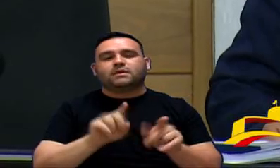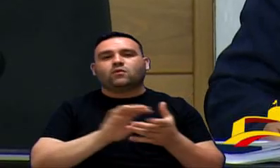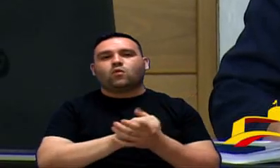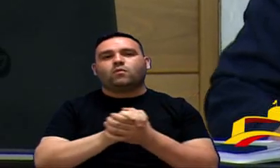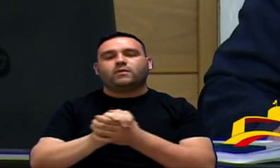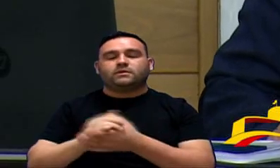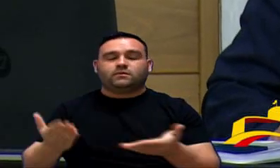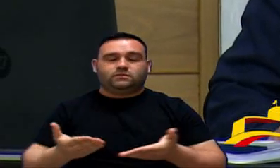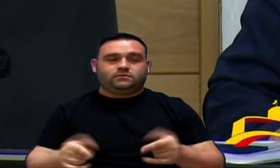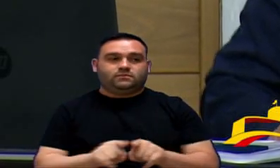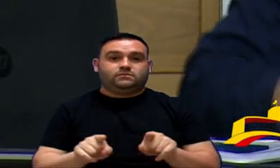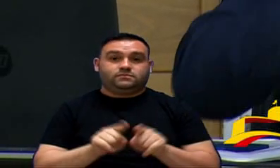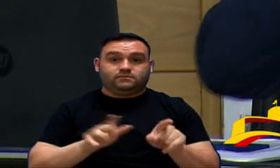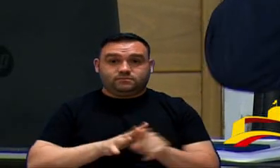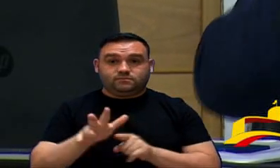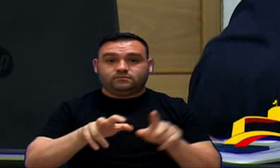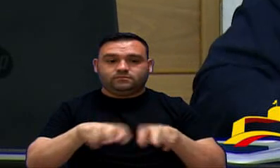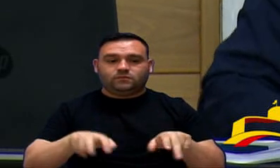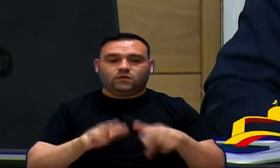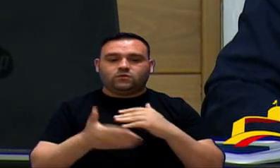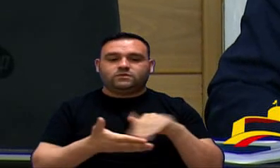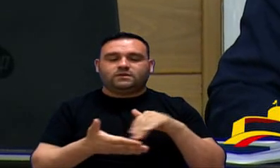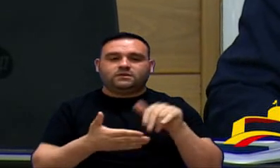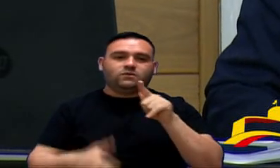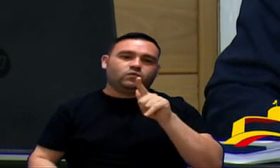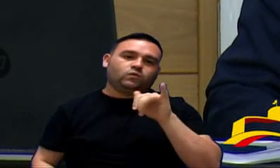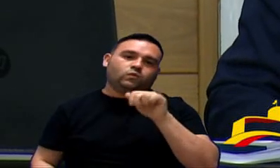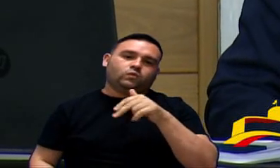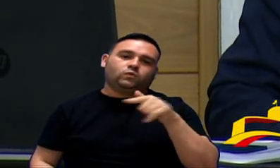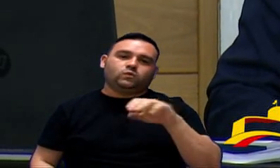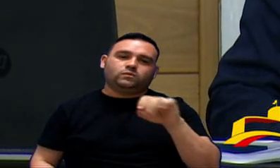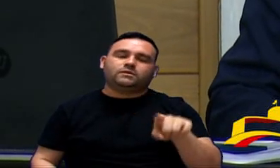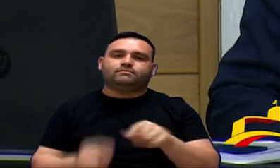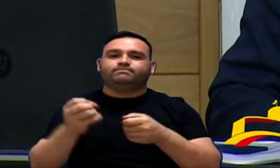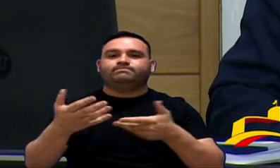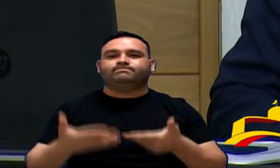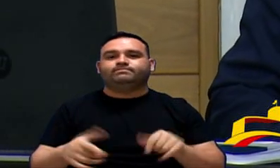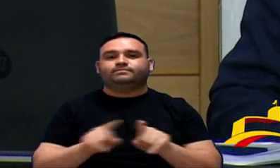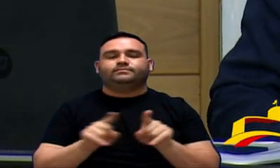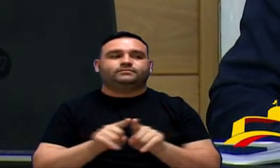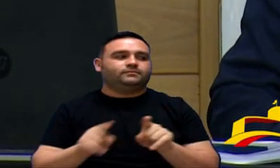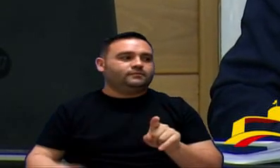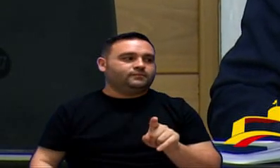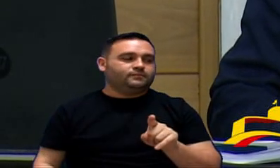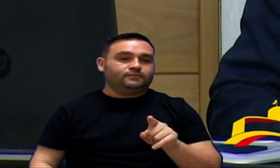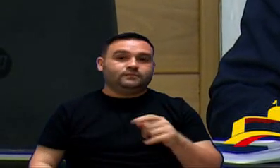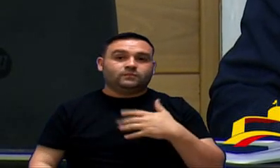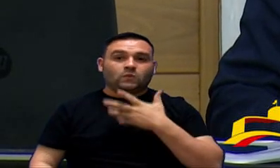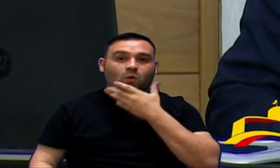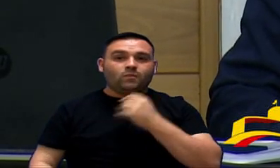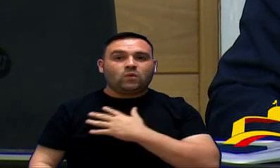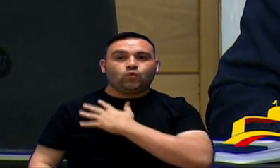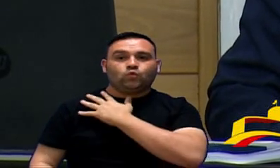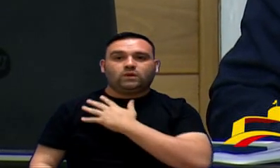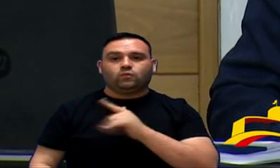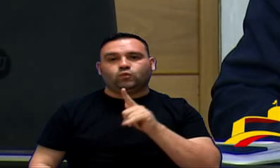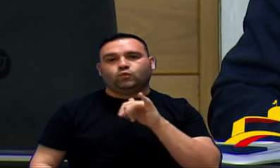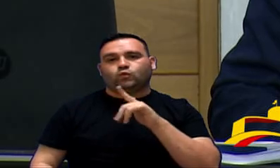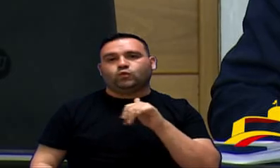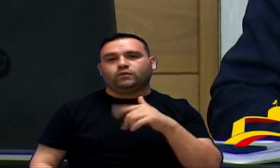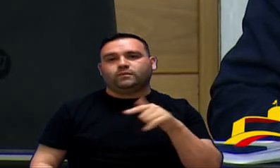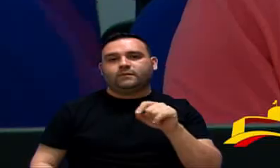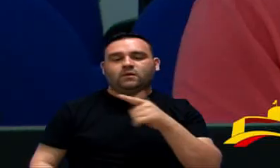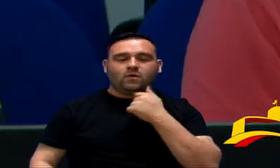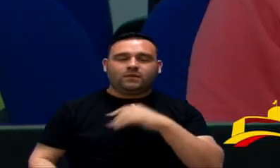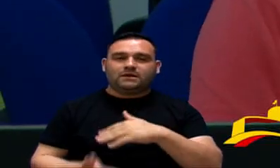cumprimentar aqui, está no plenário também, o secretário Guzmão aí. Seja bem-vindo, secretário. Não. Coronel Guzmão, né, aqui com a gente, a